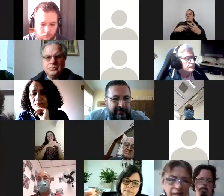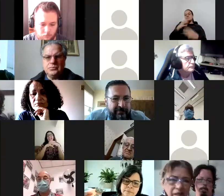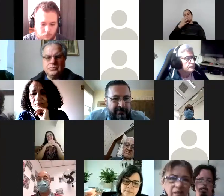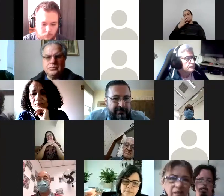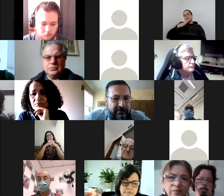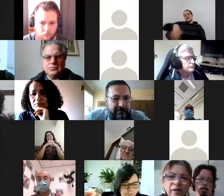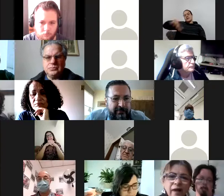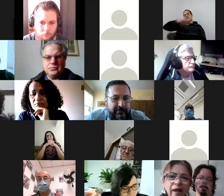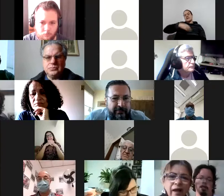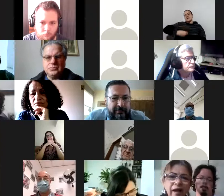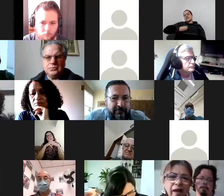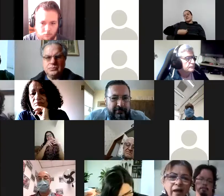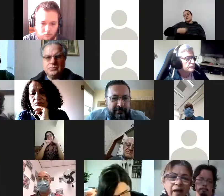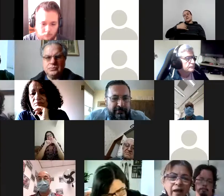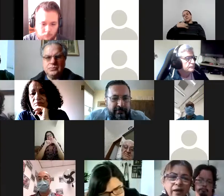está aqui,